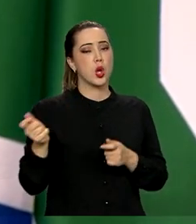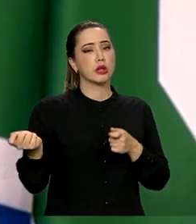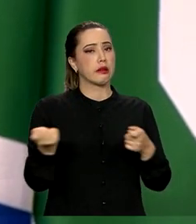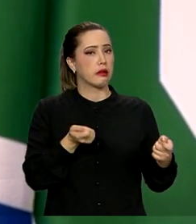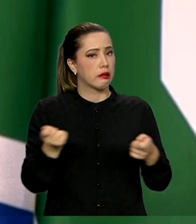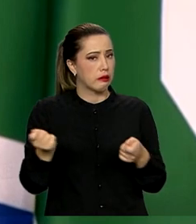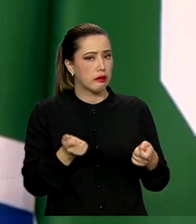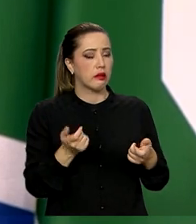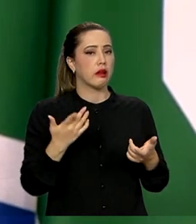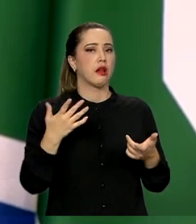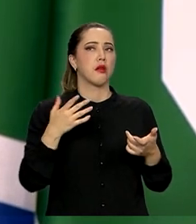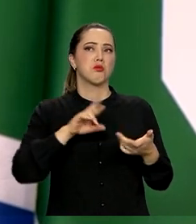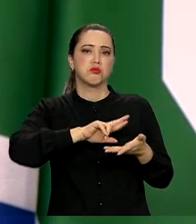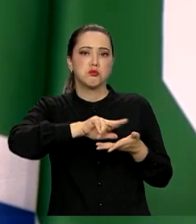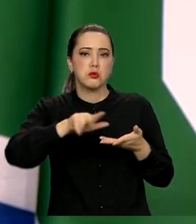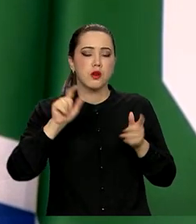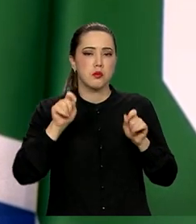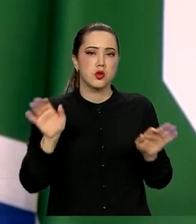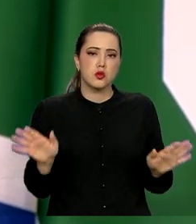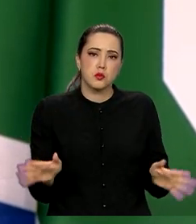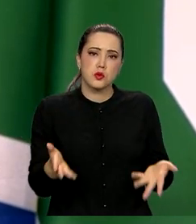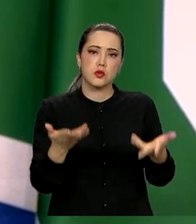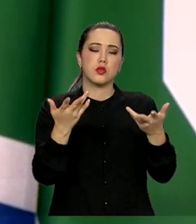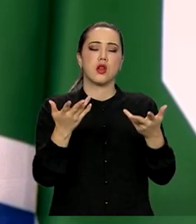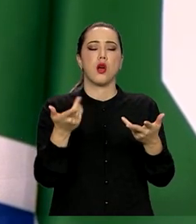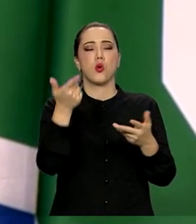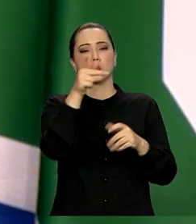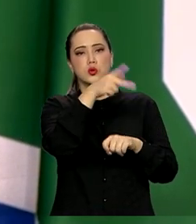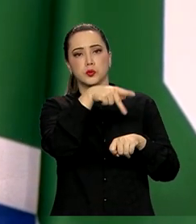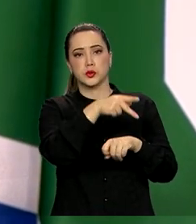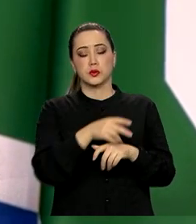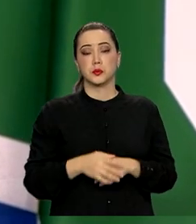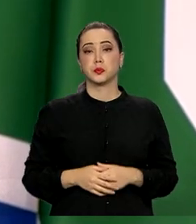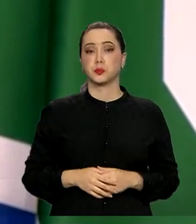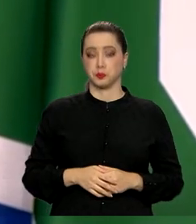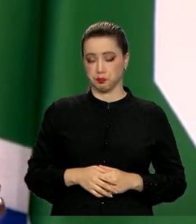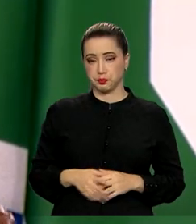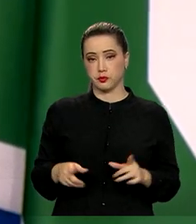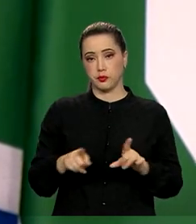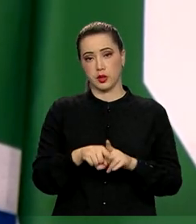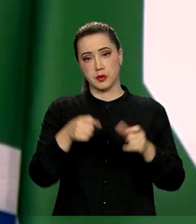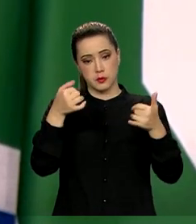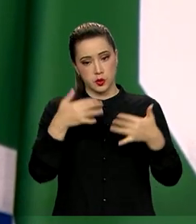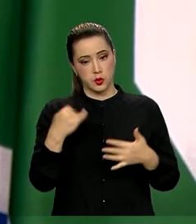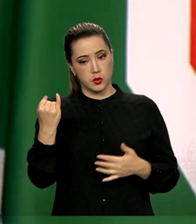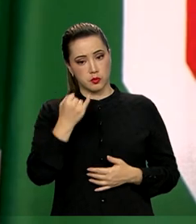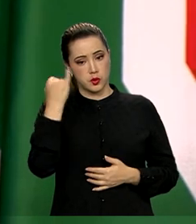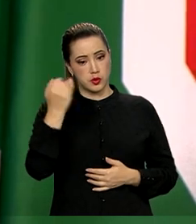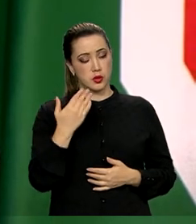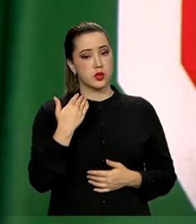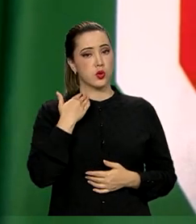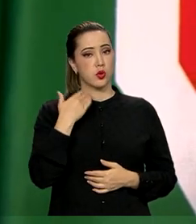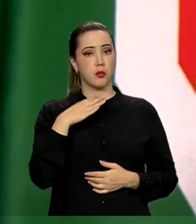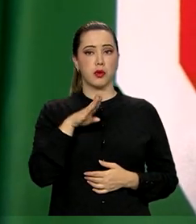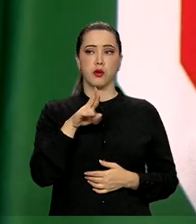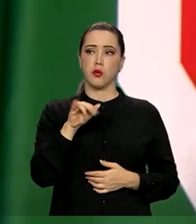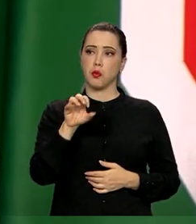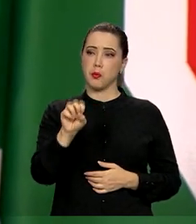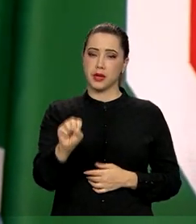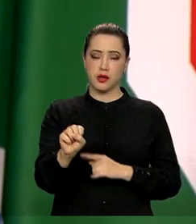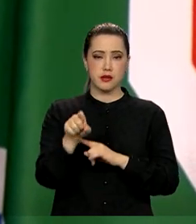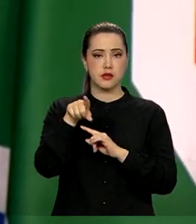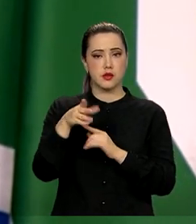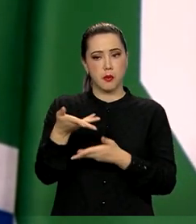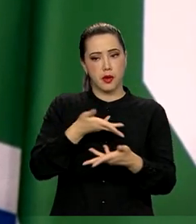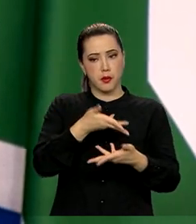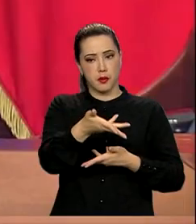ajudar a impulsionar a atividade econômica dos outros países. Também reforçou a importância do Banco do BRICS para a cooperação entre